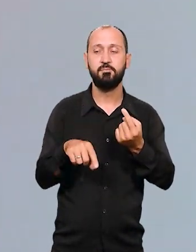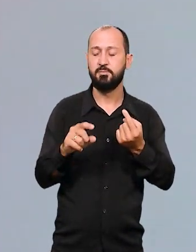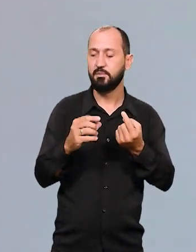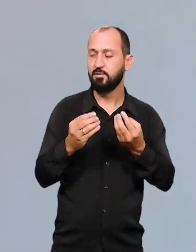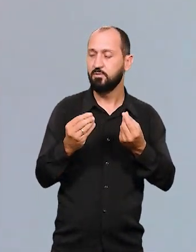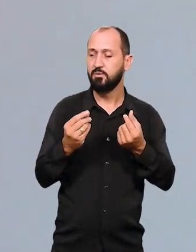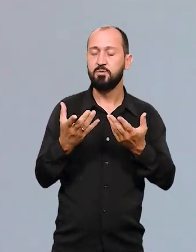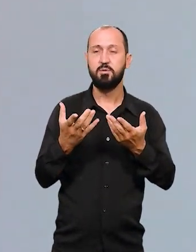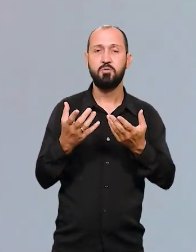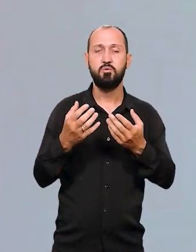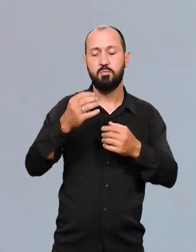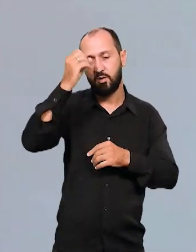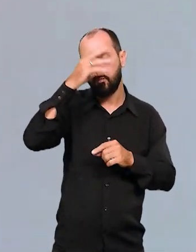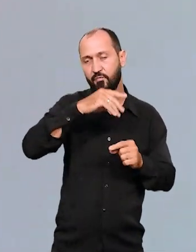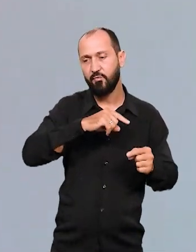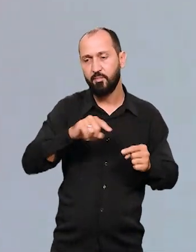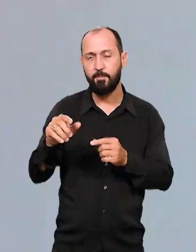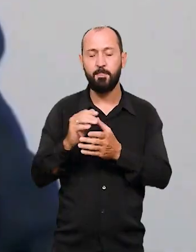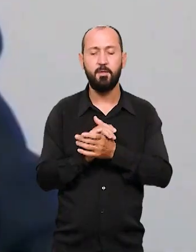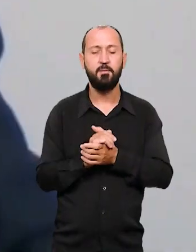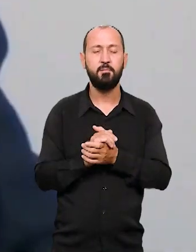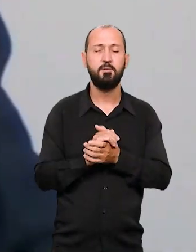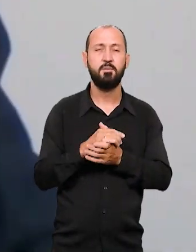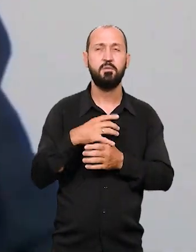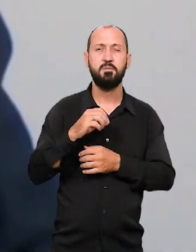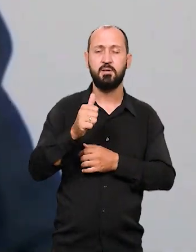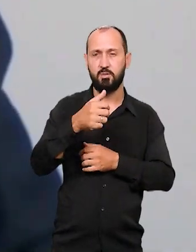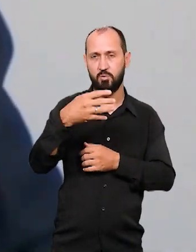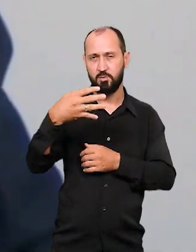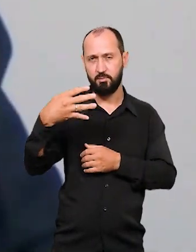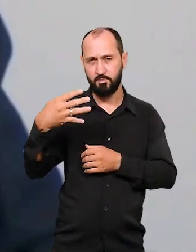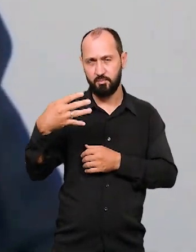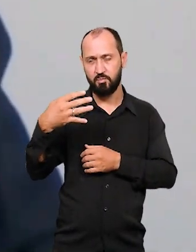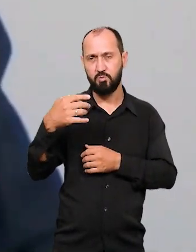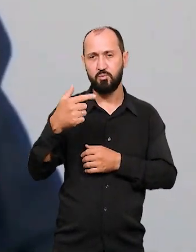numa situação de tanta violência, né? A Lei